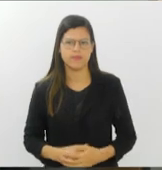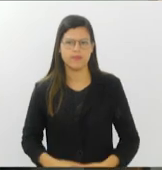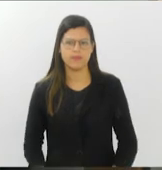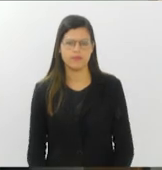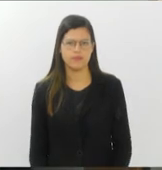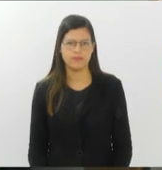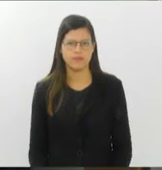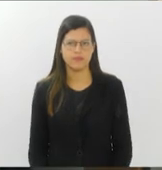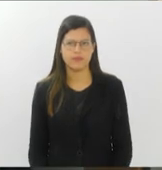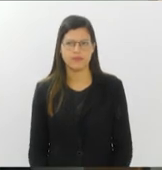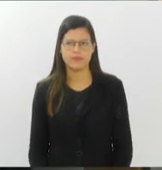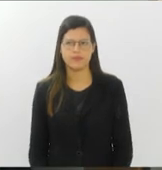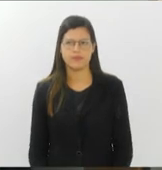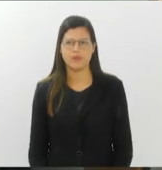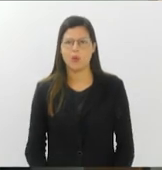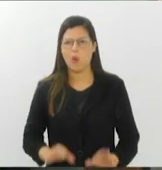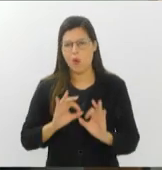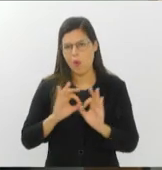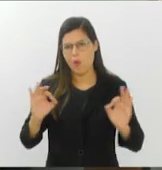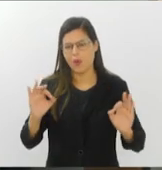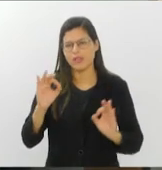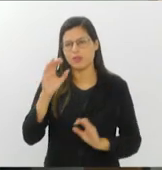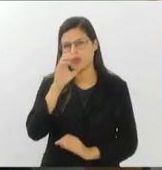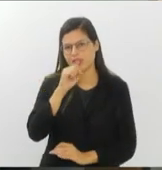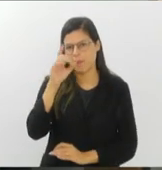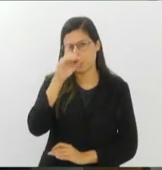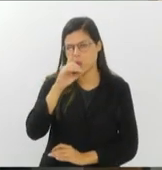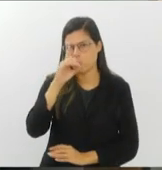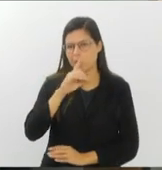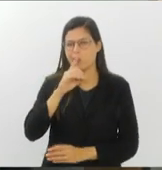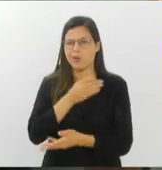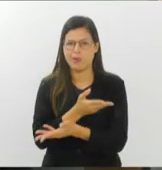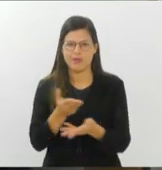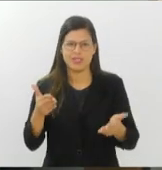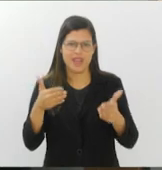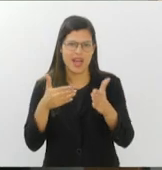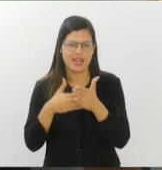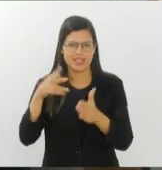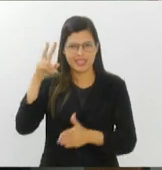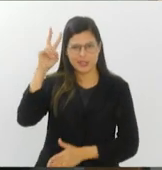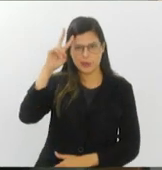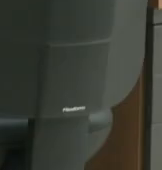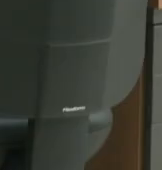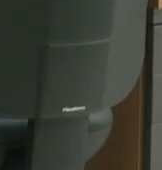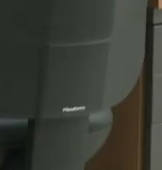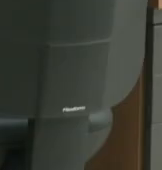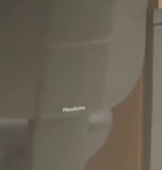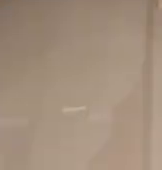tvalerj@alerj.rj.gov.br. Um ótimo final de semana para você e até segunda-feira!